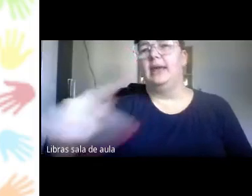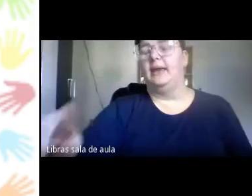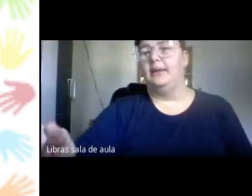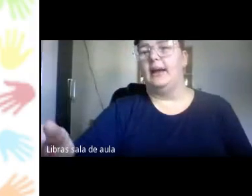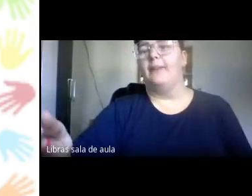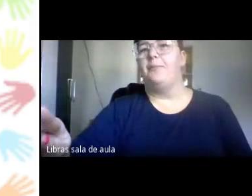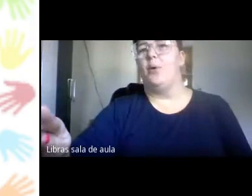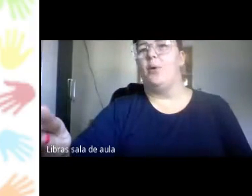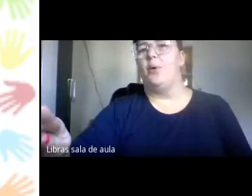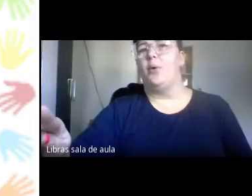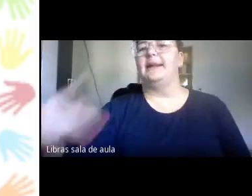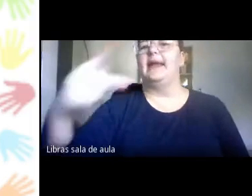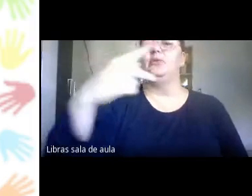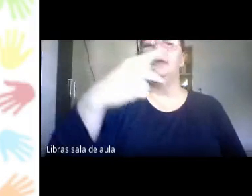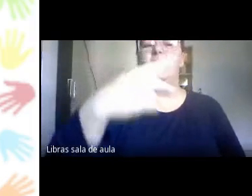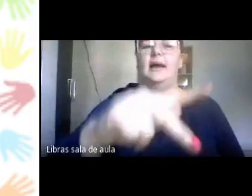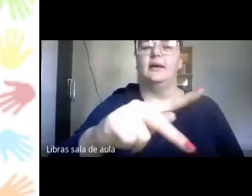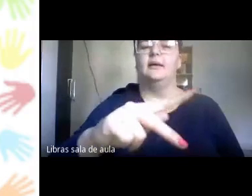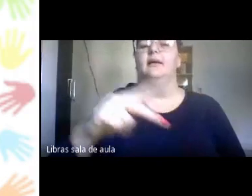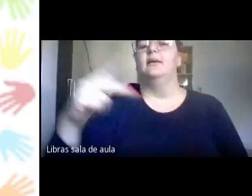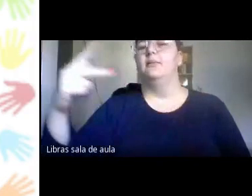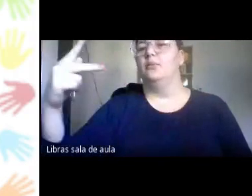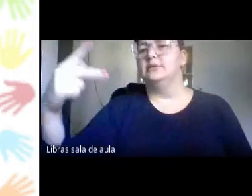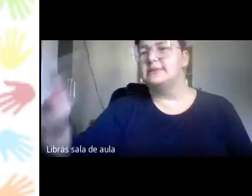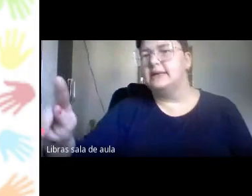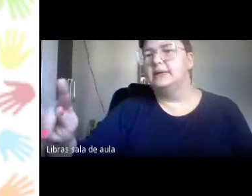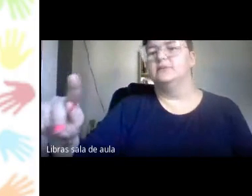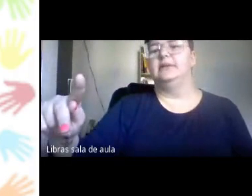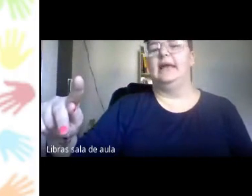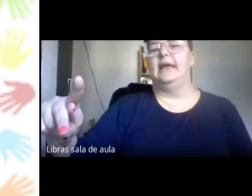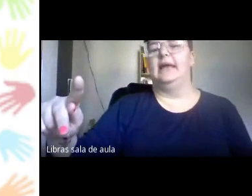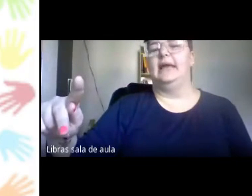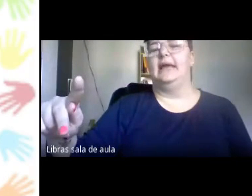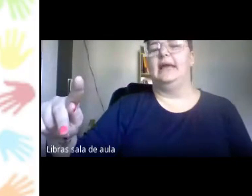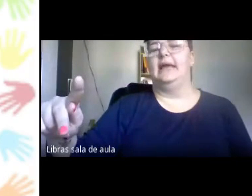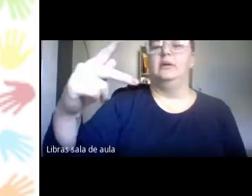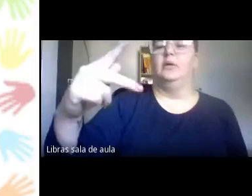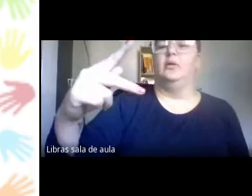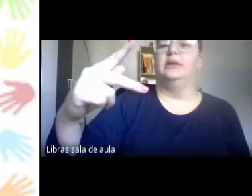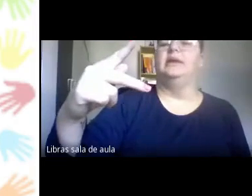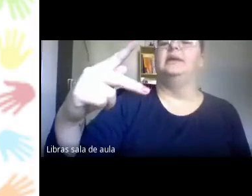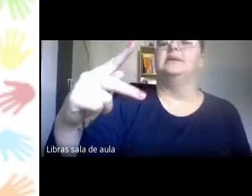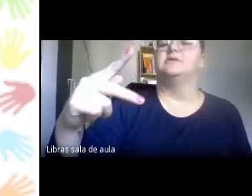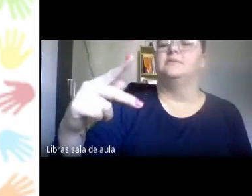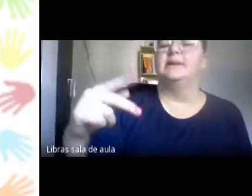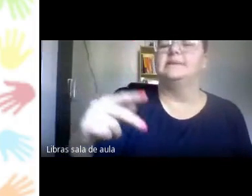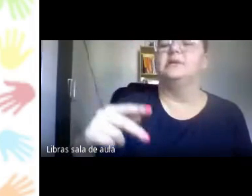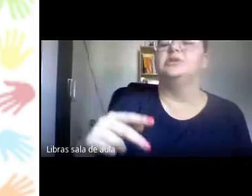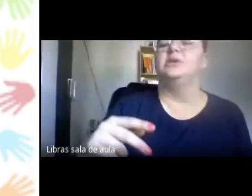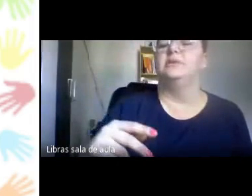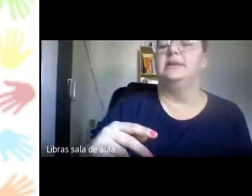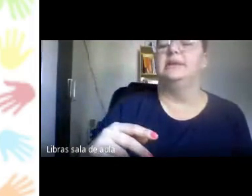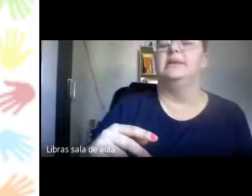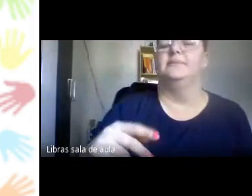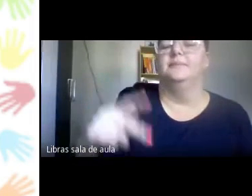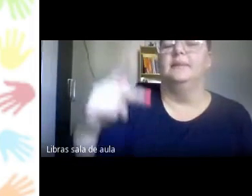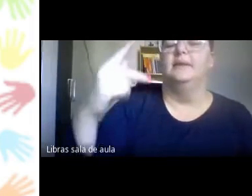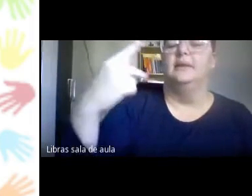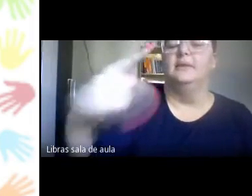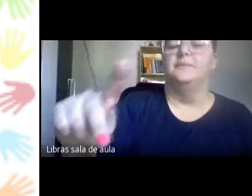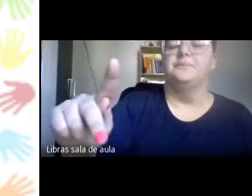o que aponta para quem tu tá mostrando, né? Isso, bem certinho,